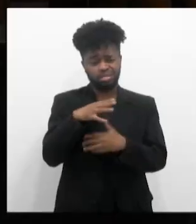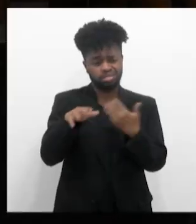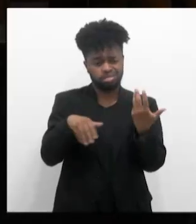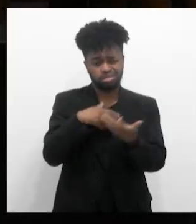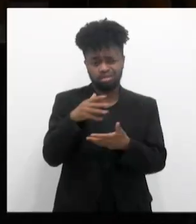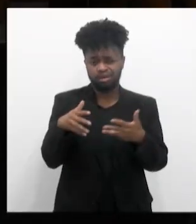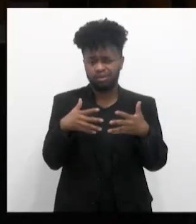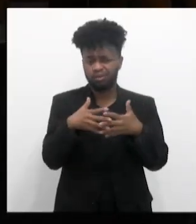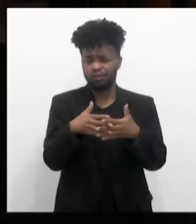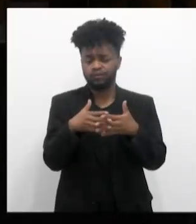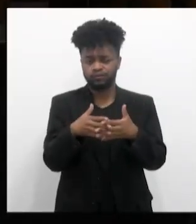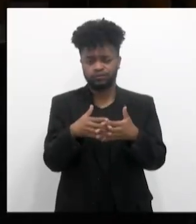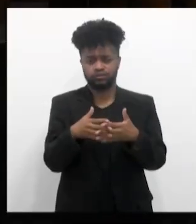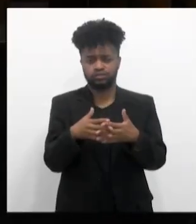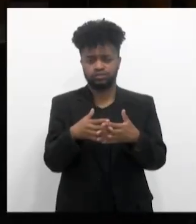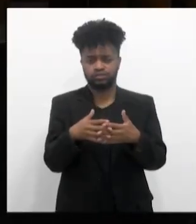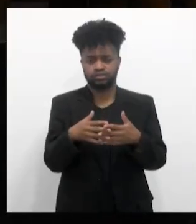imbróglio